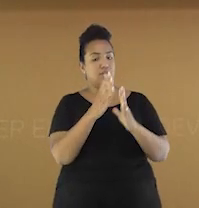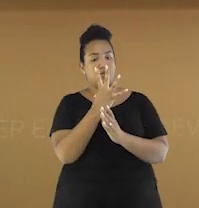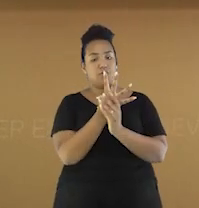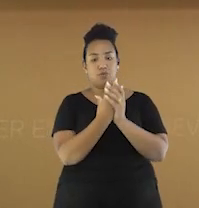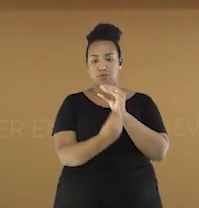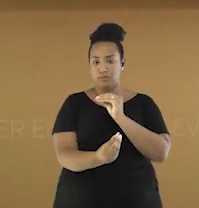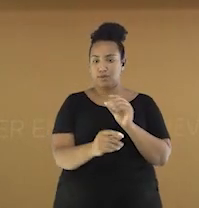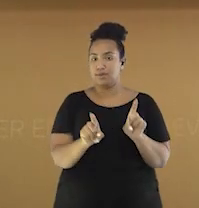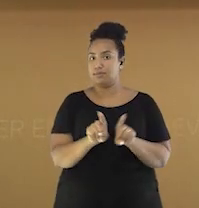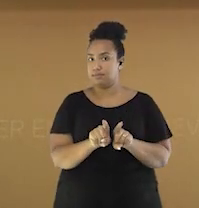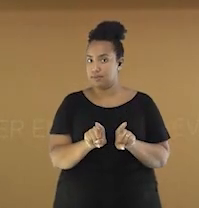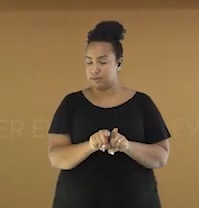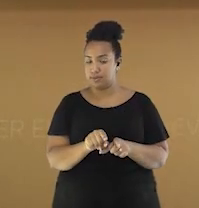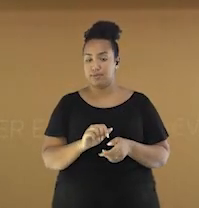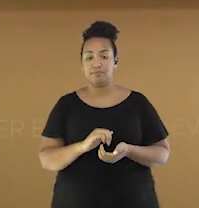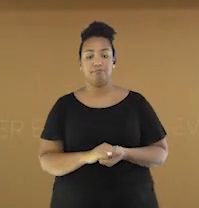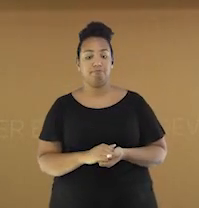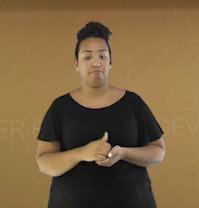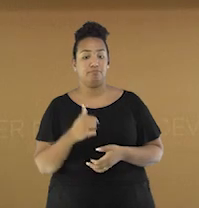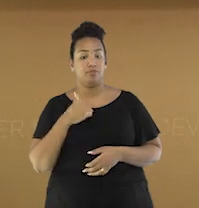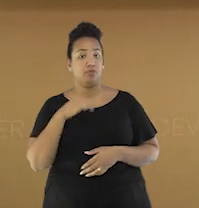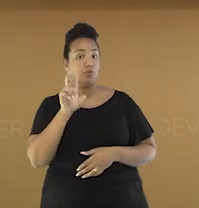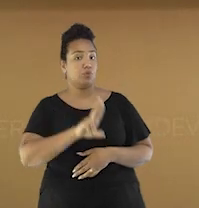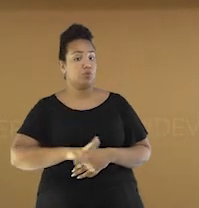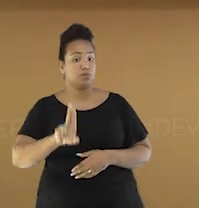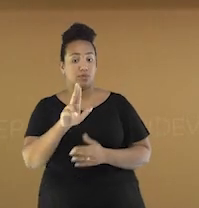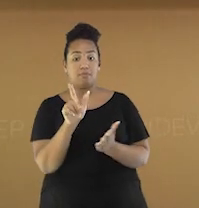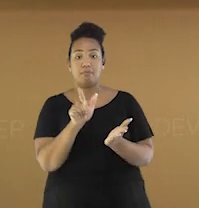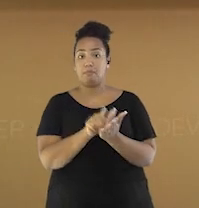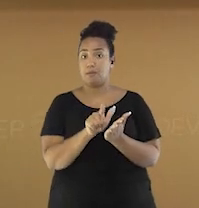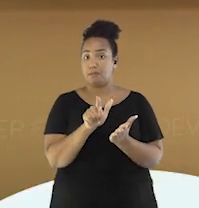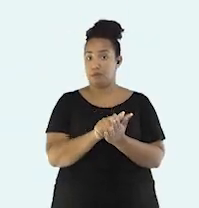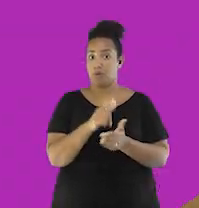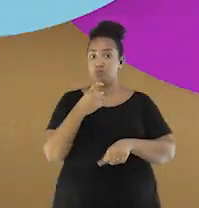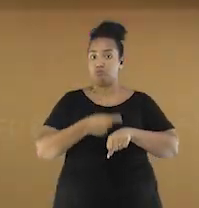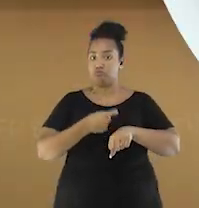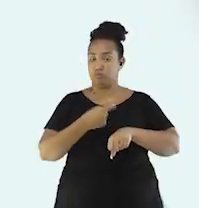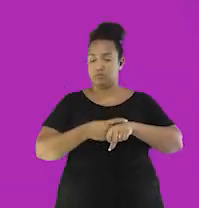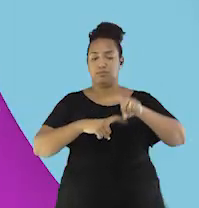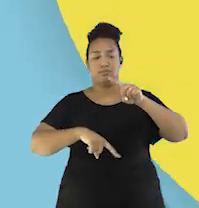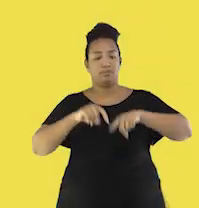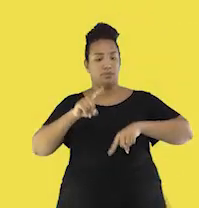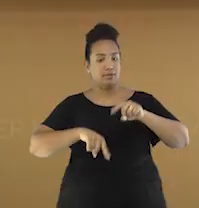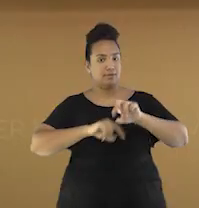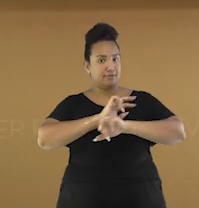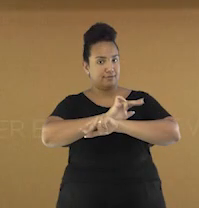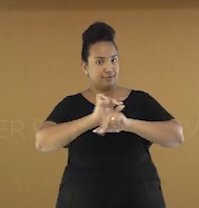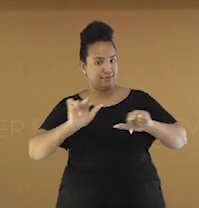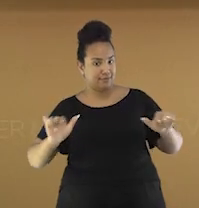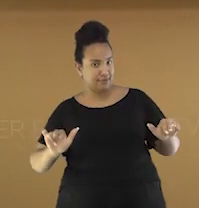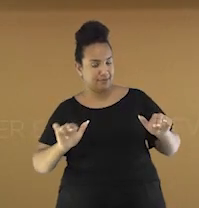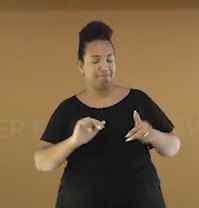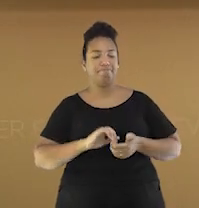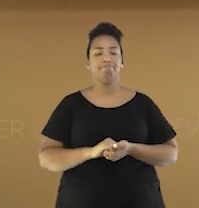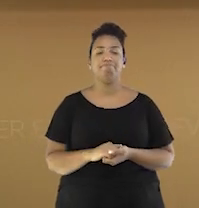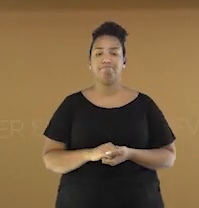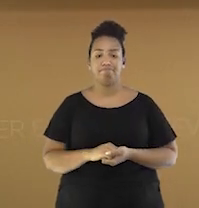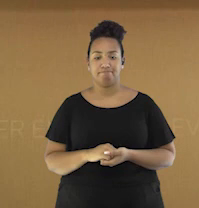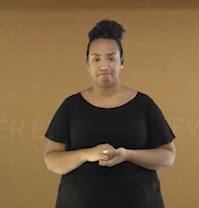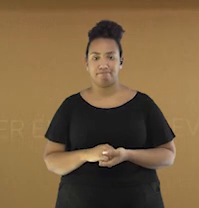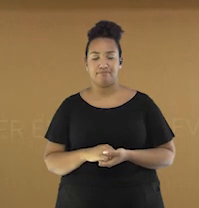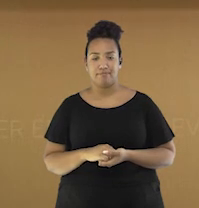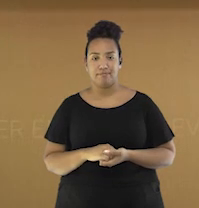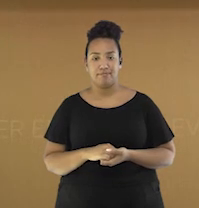lindo. Esse aqui eu fiz com papelão e outros materiais que eu irei mostrar. Ah, mas antes que a